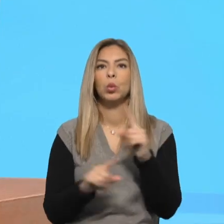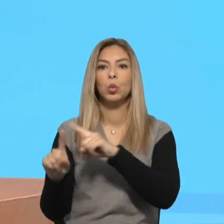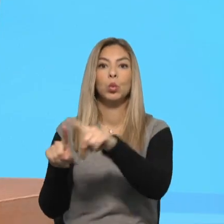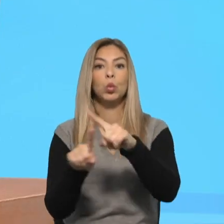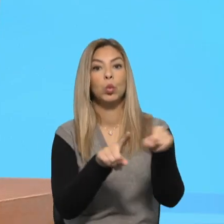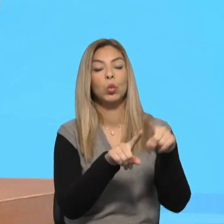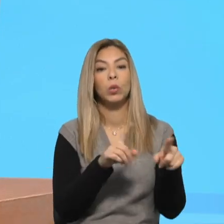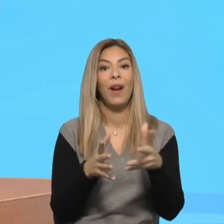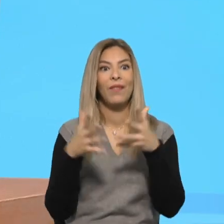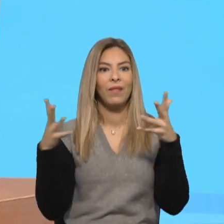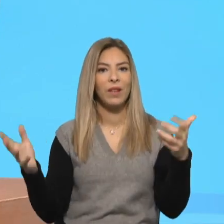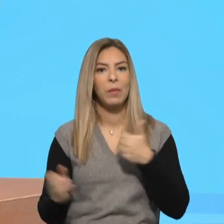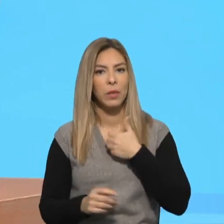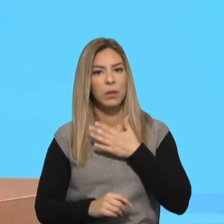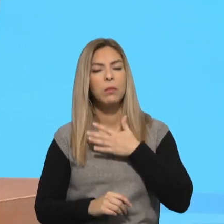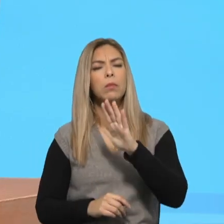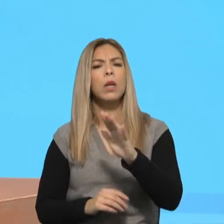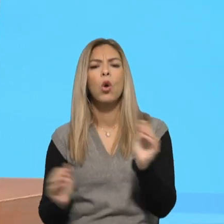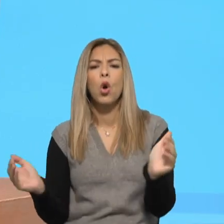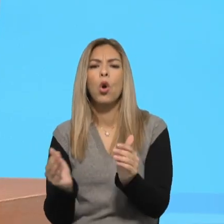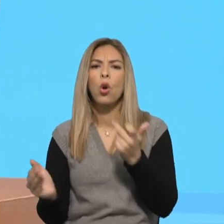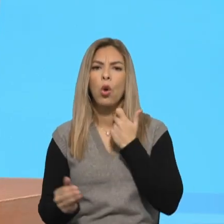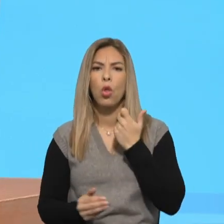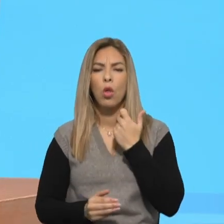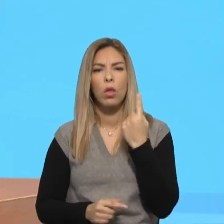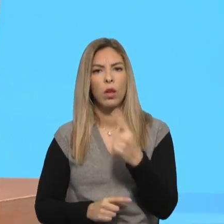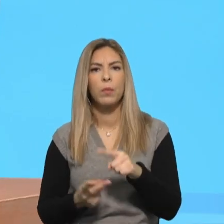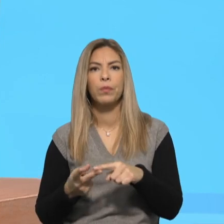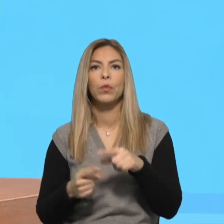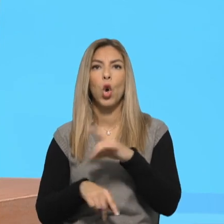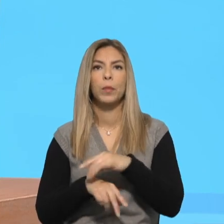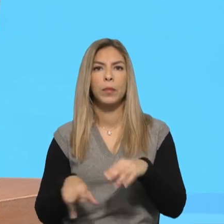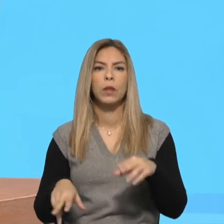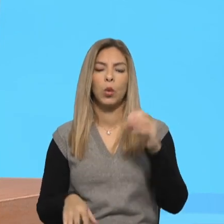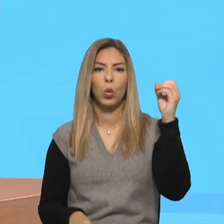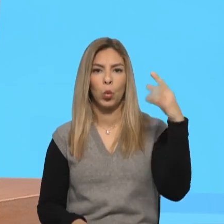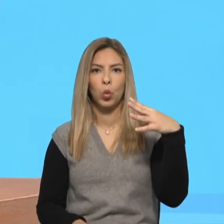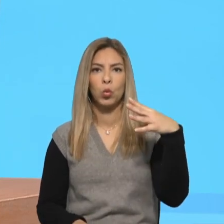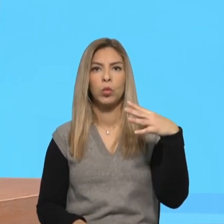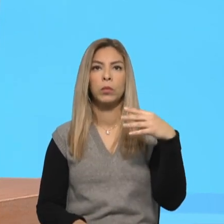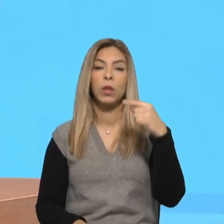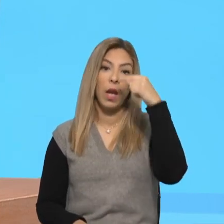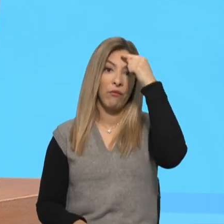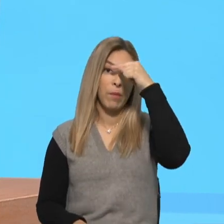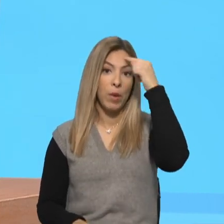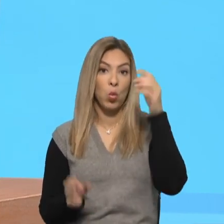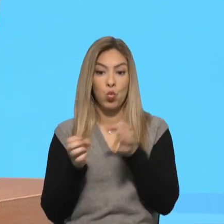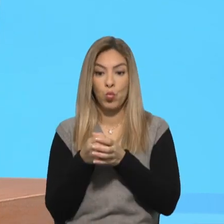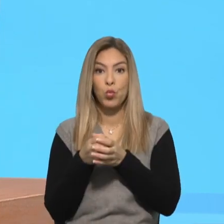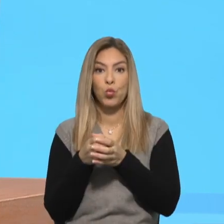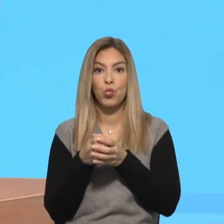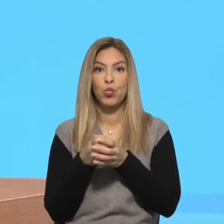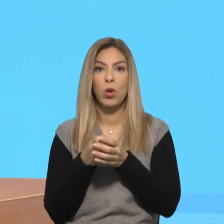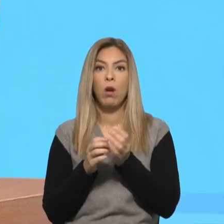Mas depois também há presépios muito pequenos, por exemplo, também no Hospital da Luz, que os enfermeiros fizeram um presépio só